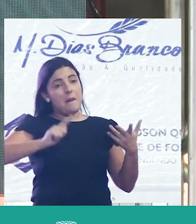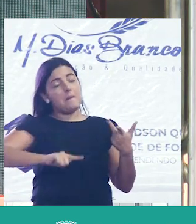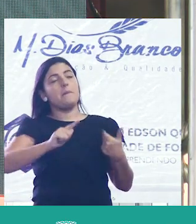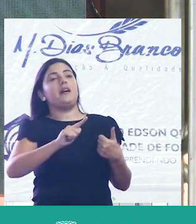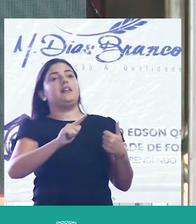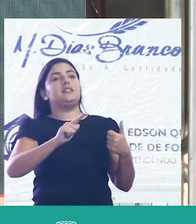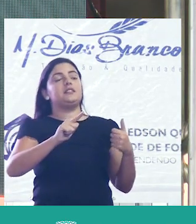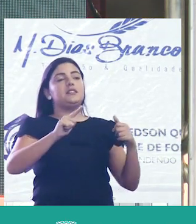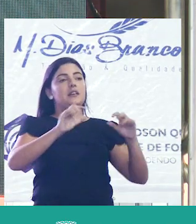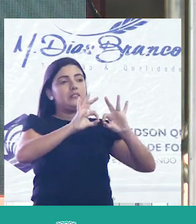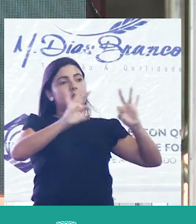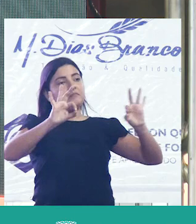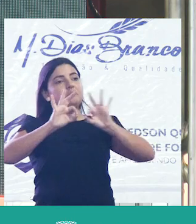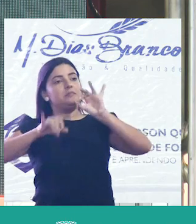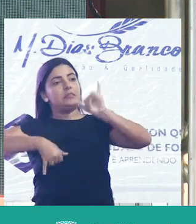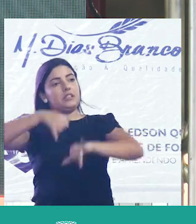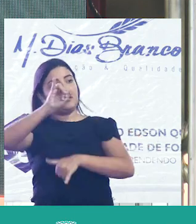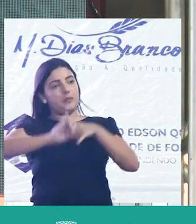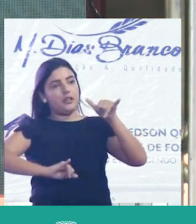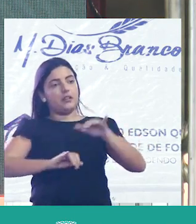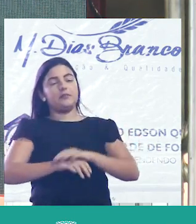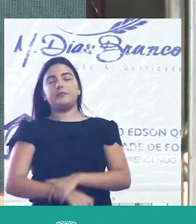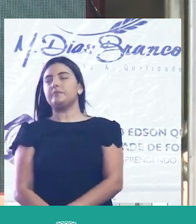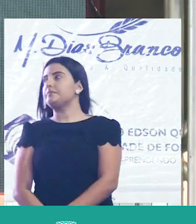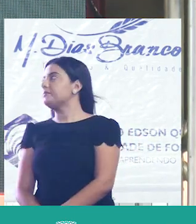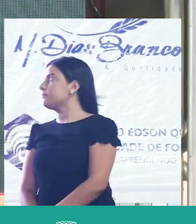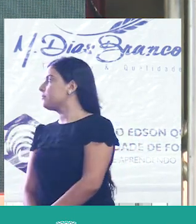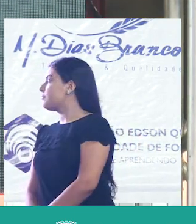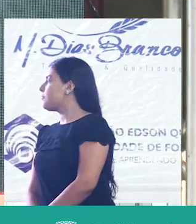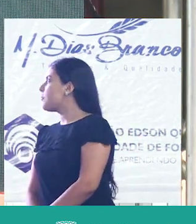reação? Vamos lá.